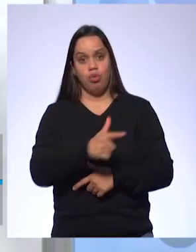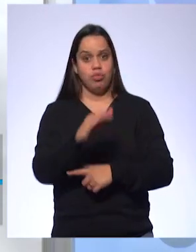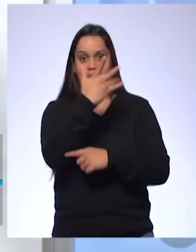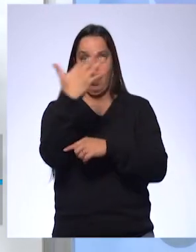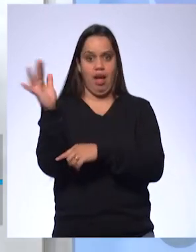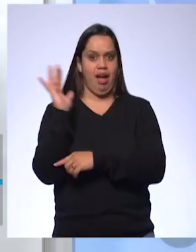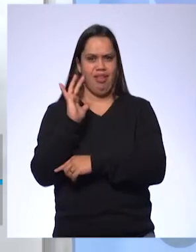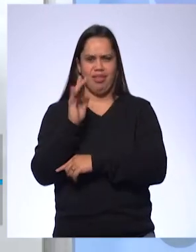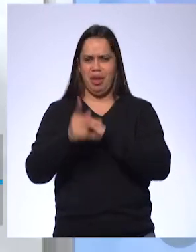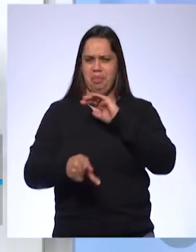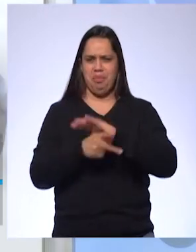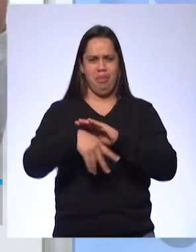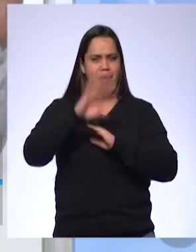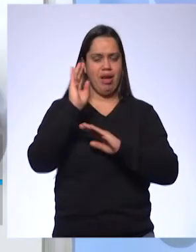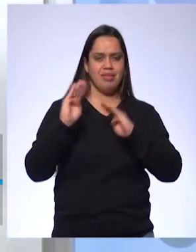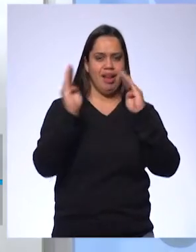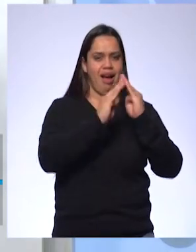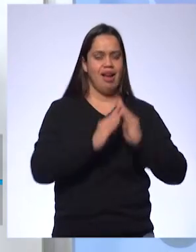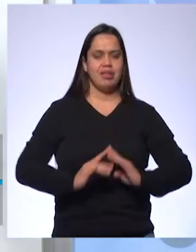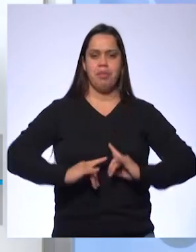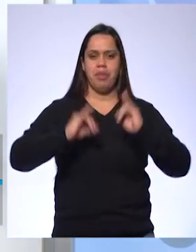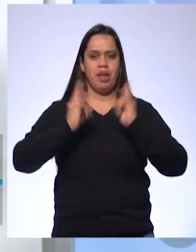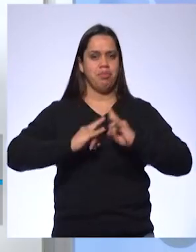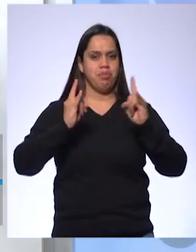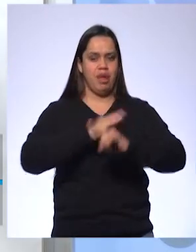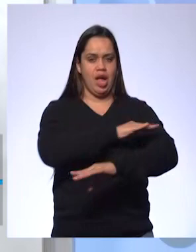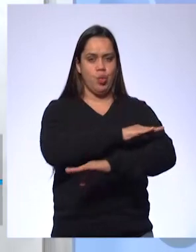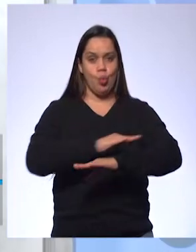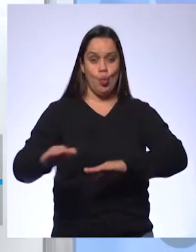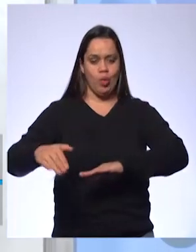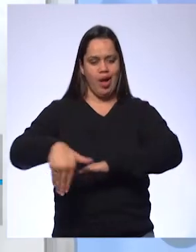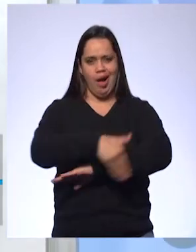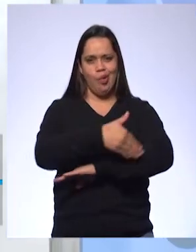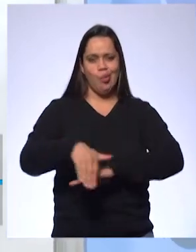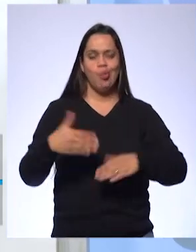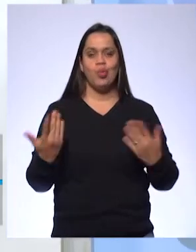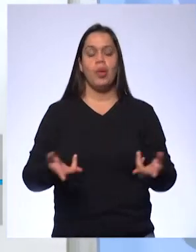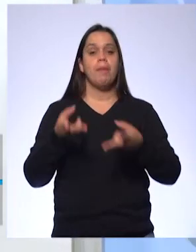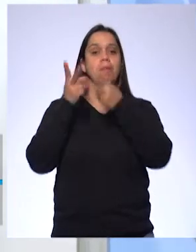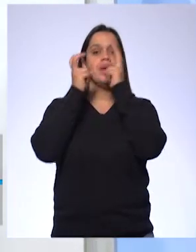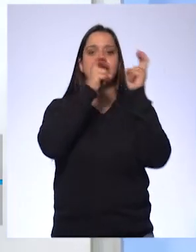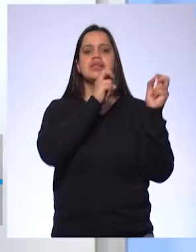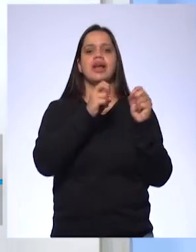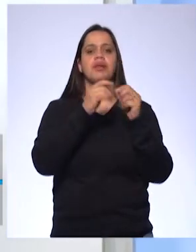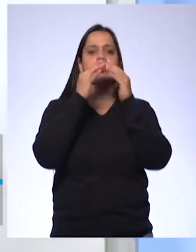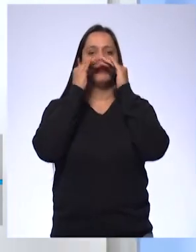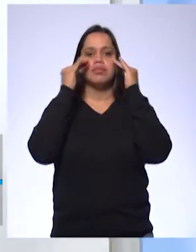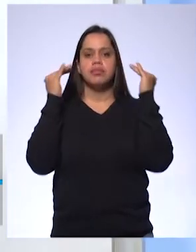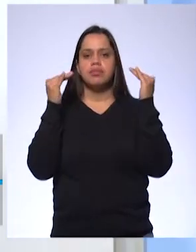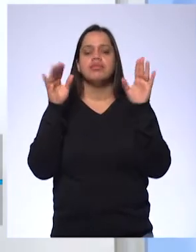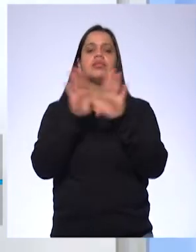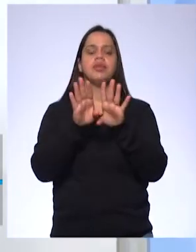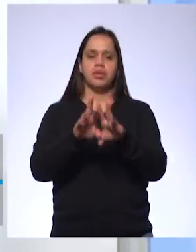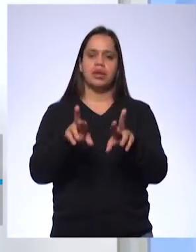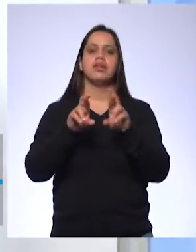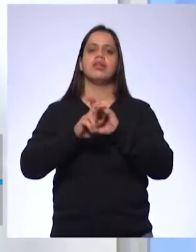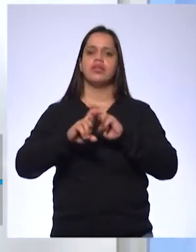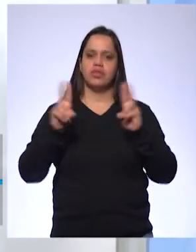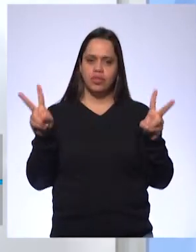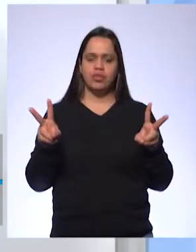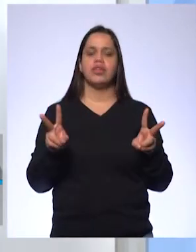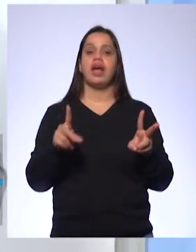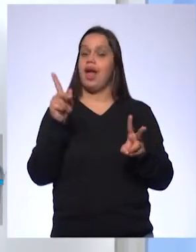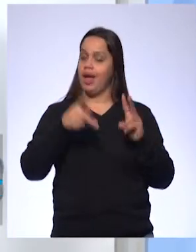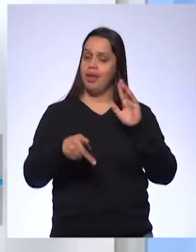Extremamente urbanizada, muito prédio, muito asfalto, concreto e tal, percebe a diferença do cheiro. Essa diferença do cheiro é do vapor de